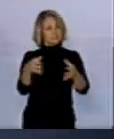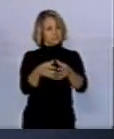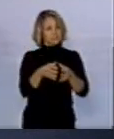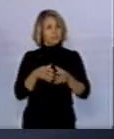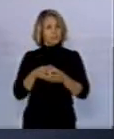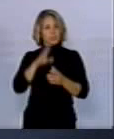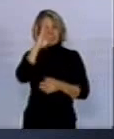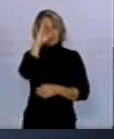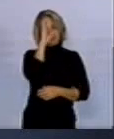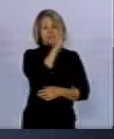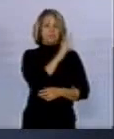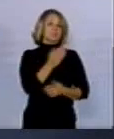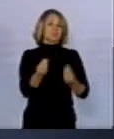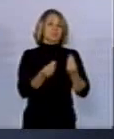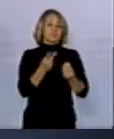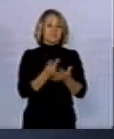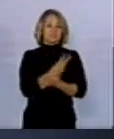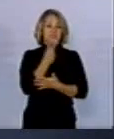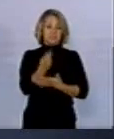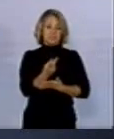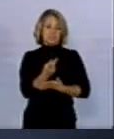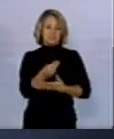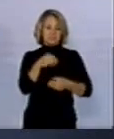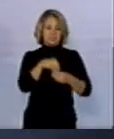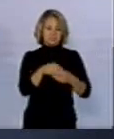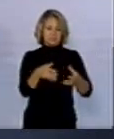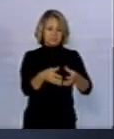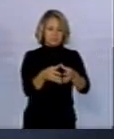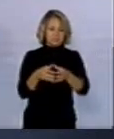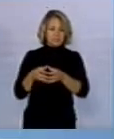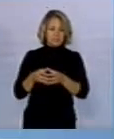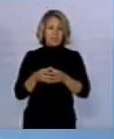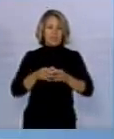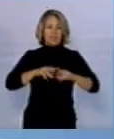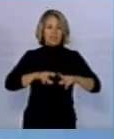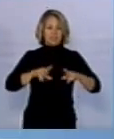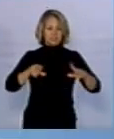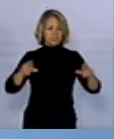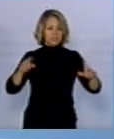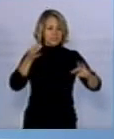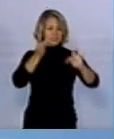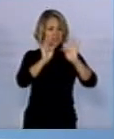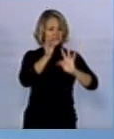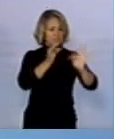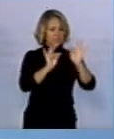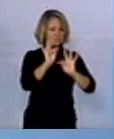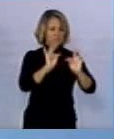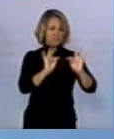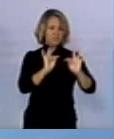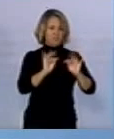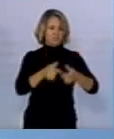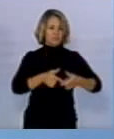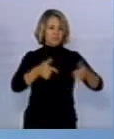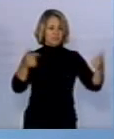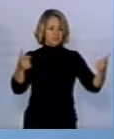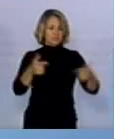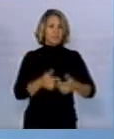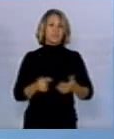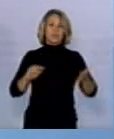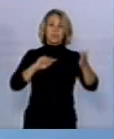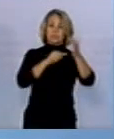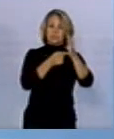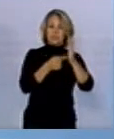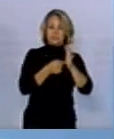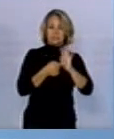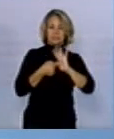e, principalmente, os impactos das assimetrias regulatórias sobre o crescimento das diferentes tecnologias. Um primeiro ponto que eu gostaria